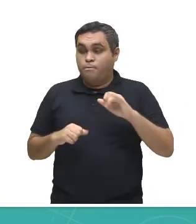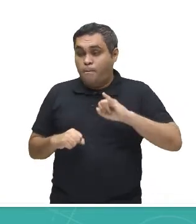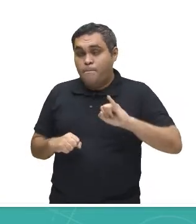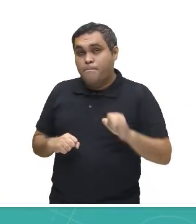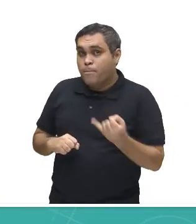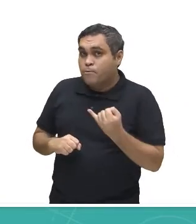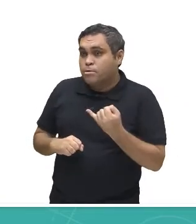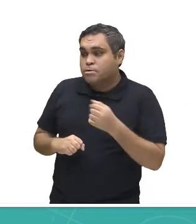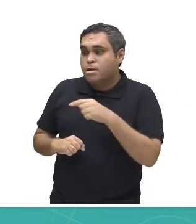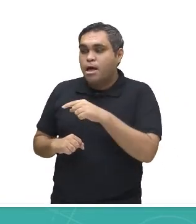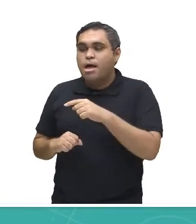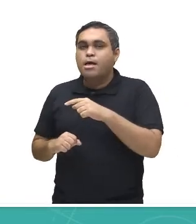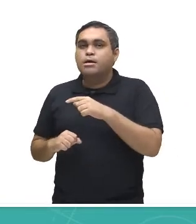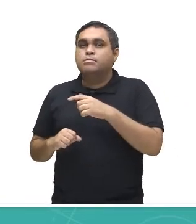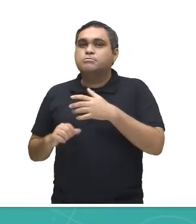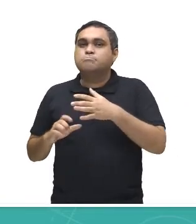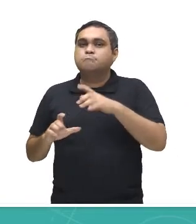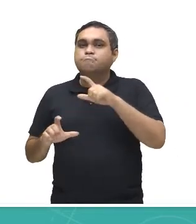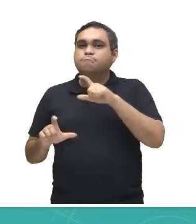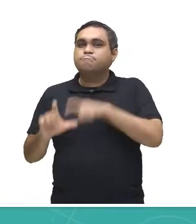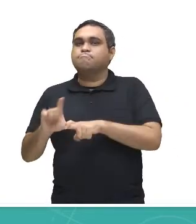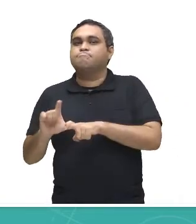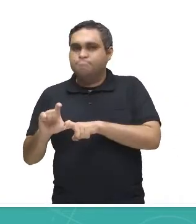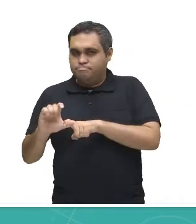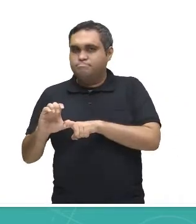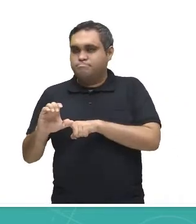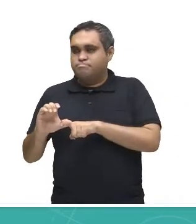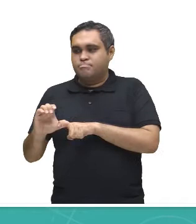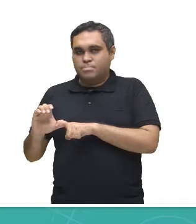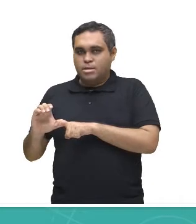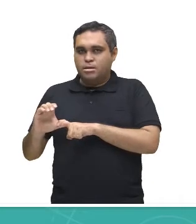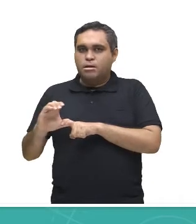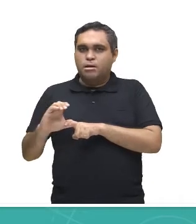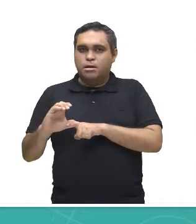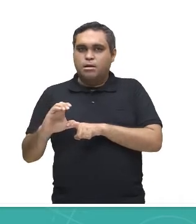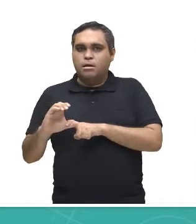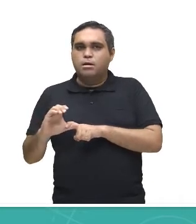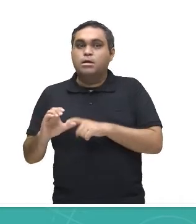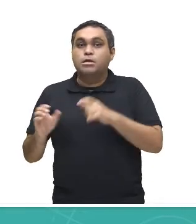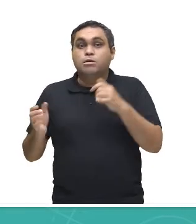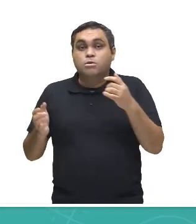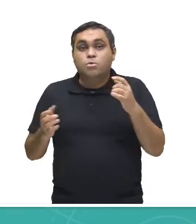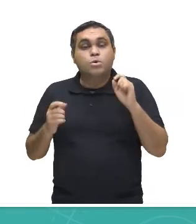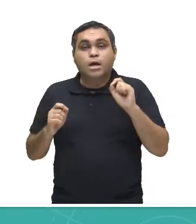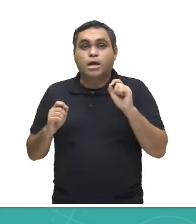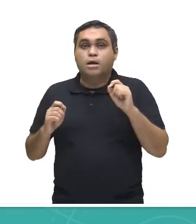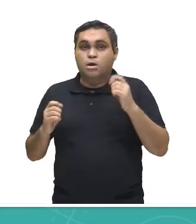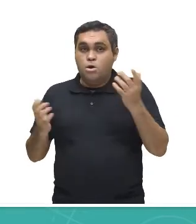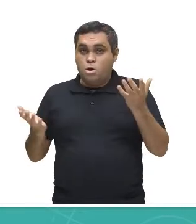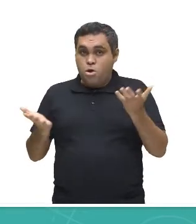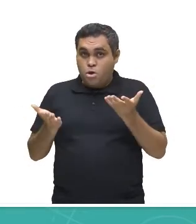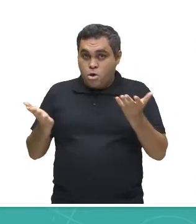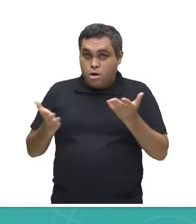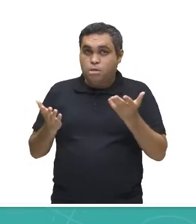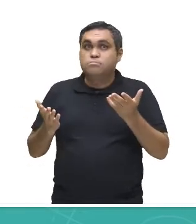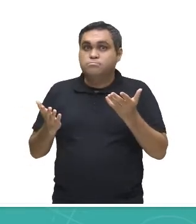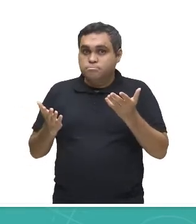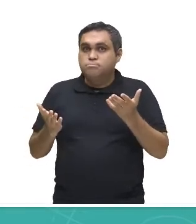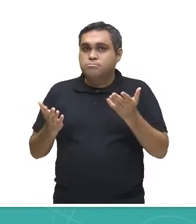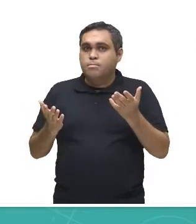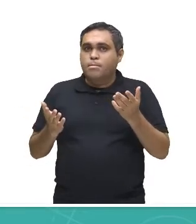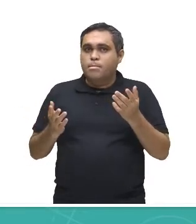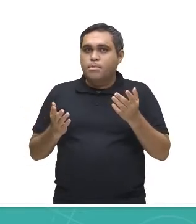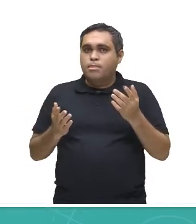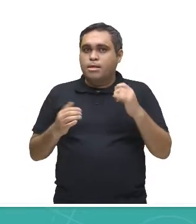do endividamento do canal de Suez, que inclusive, gente, está sendo super comentado agora, né? Porque está bloqueado por